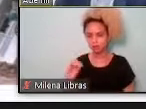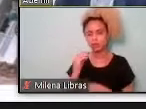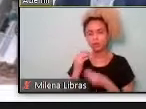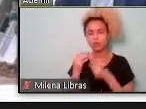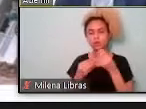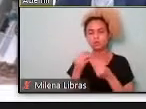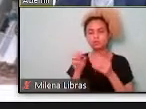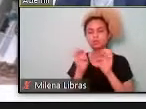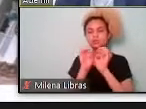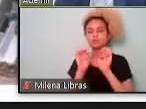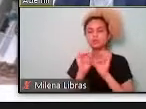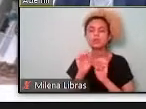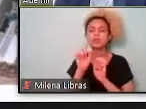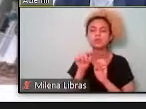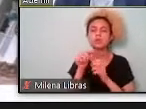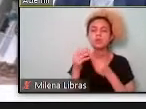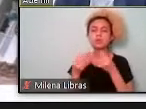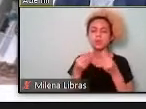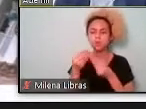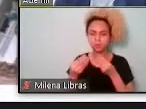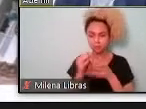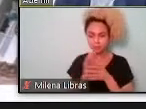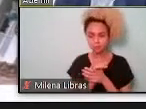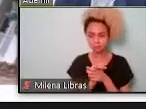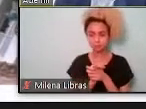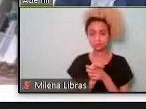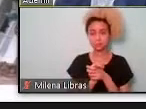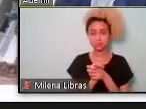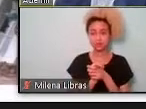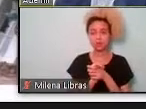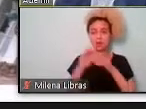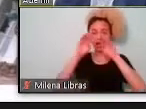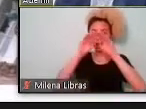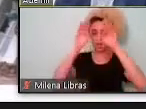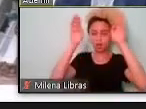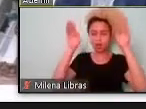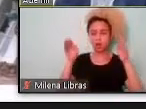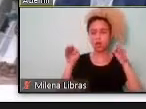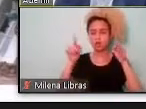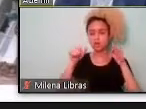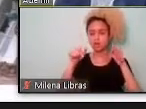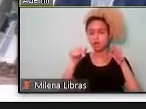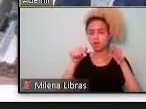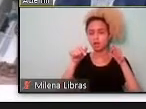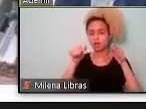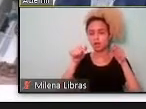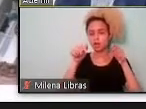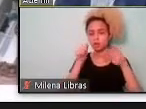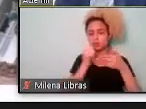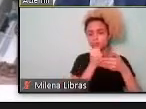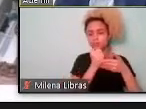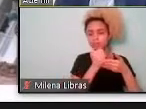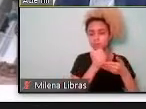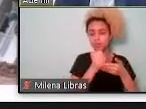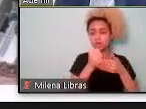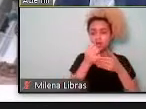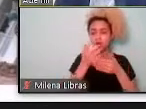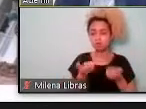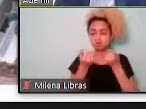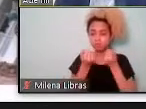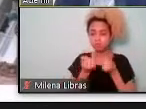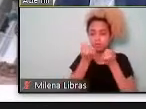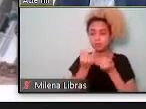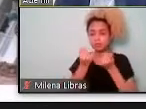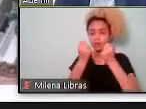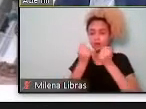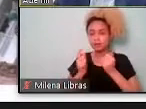funciona? As cargas da laje são transferidas para as vigas,